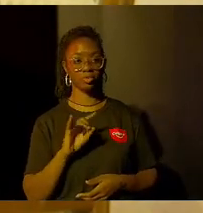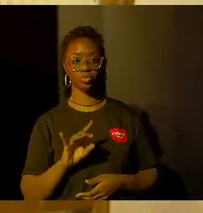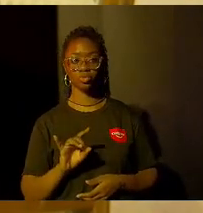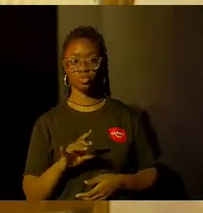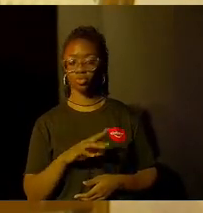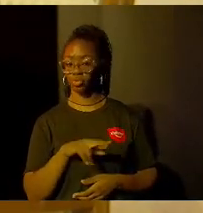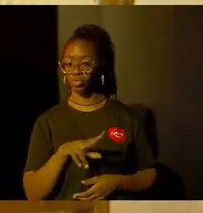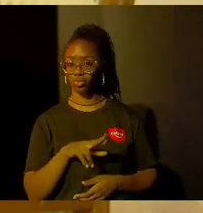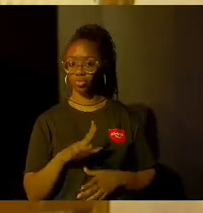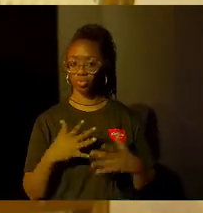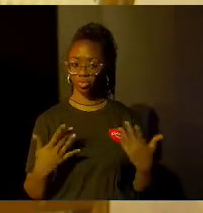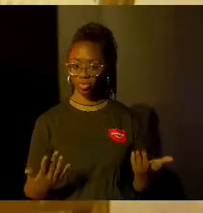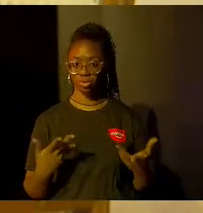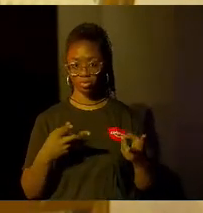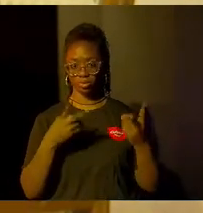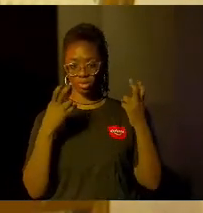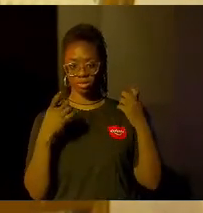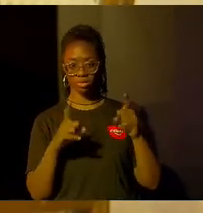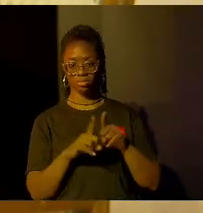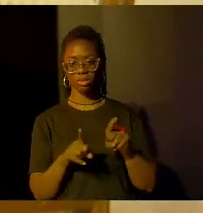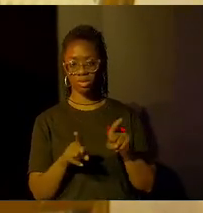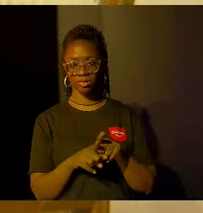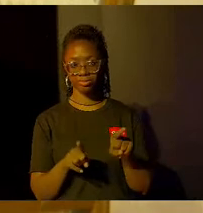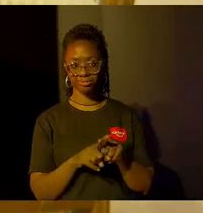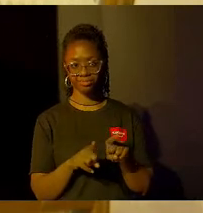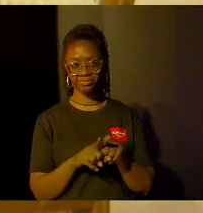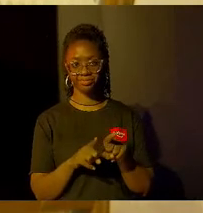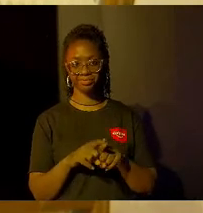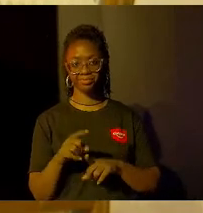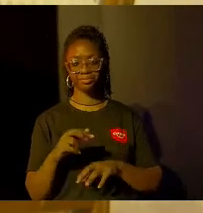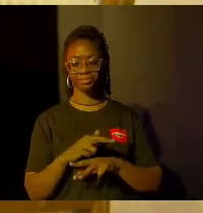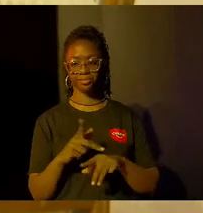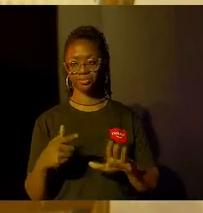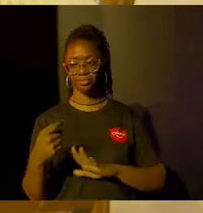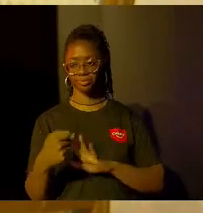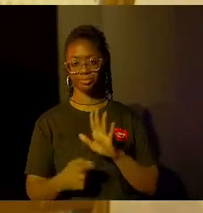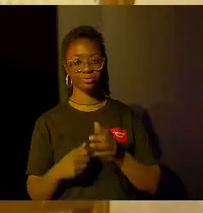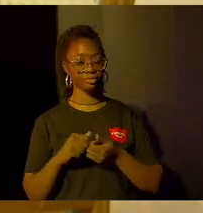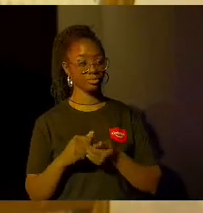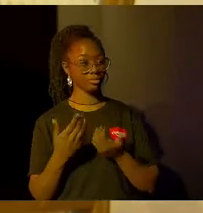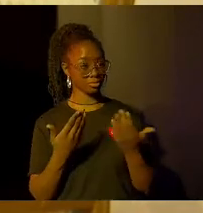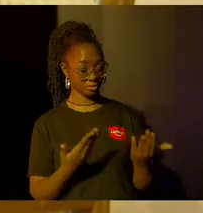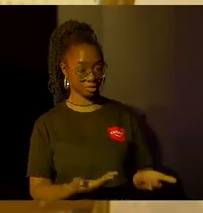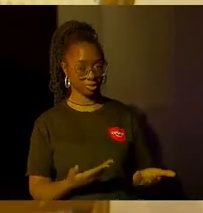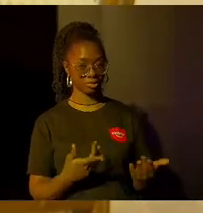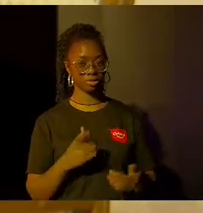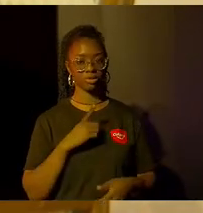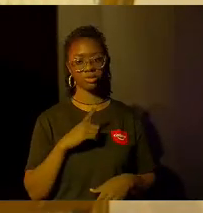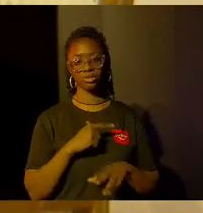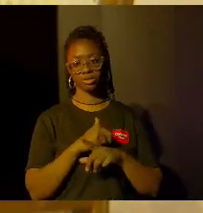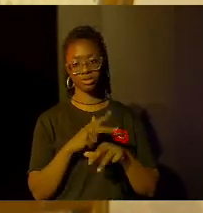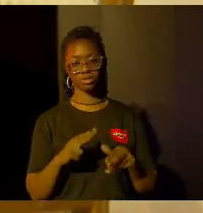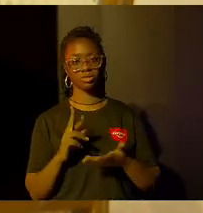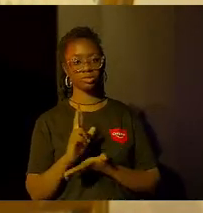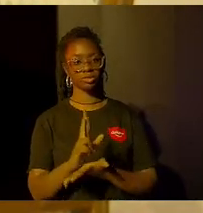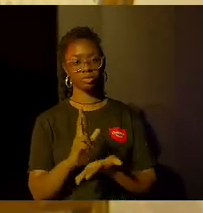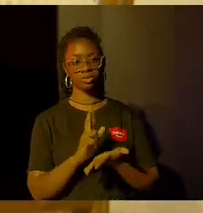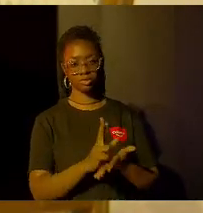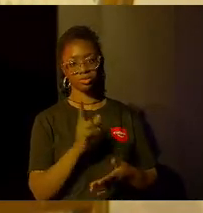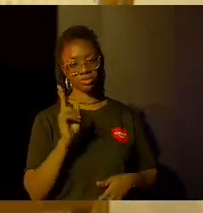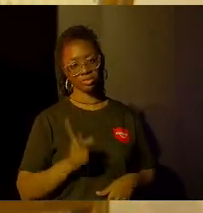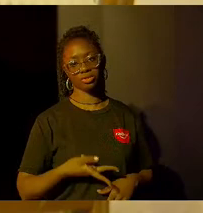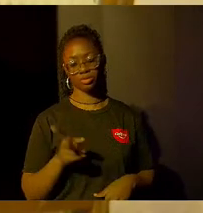é que eu também percebi que você traz vários textos com você você traz várias referências com você